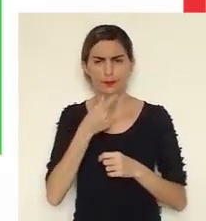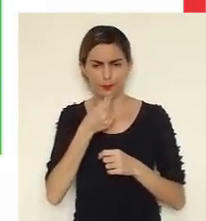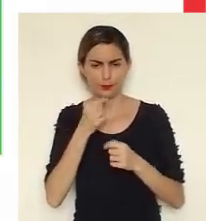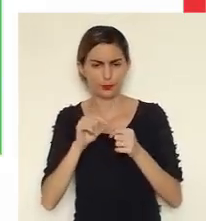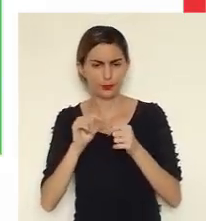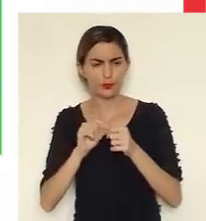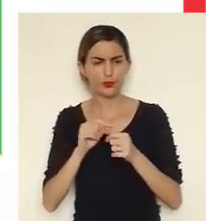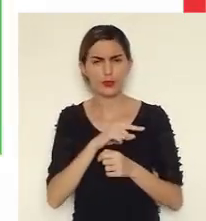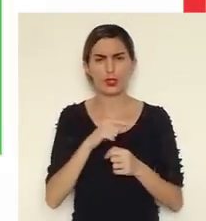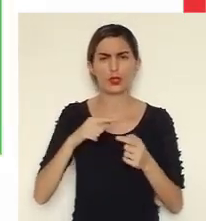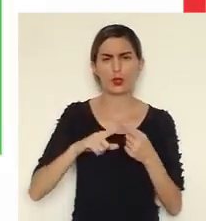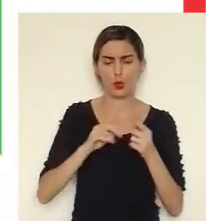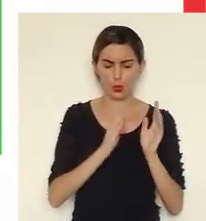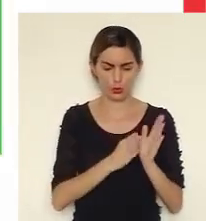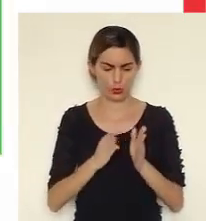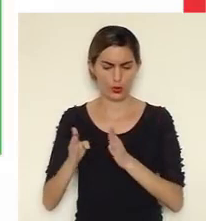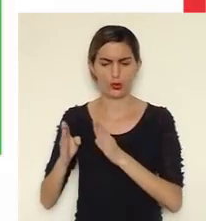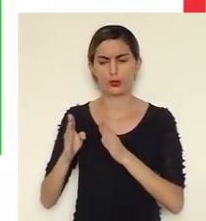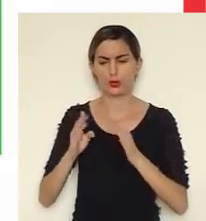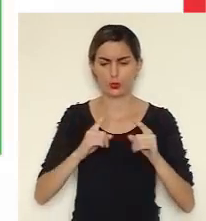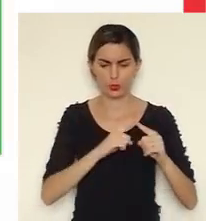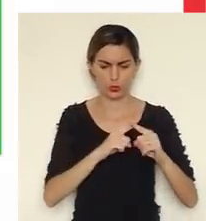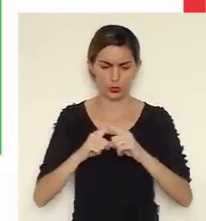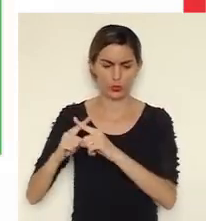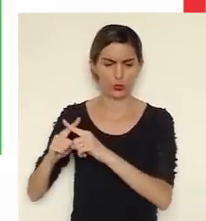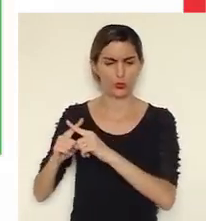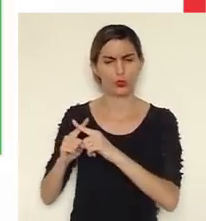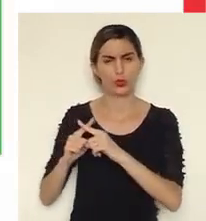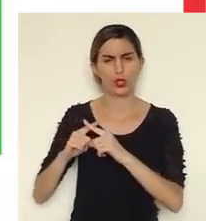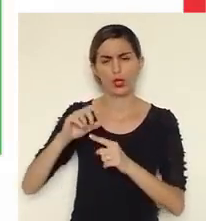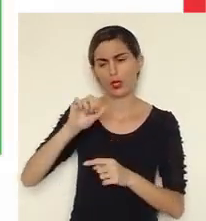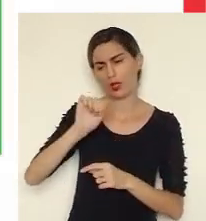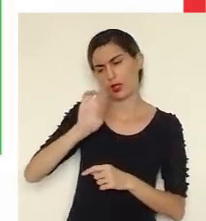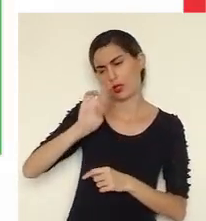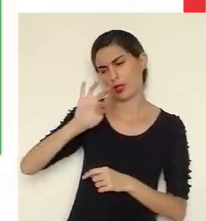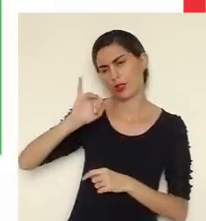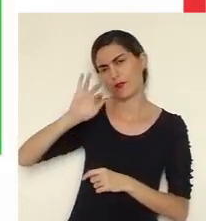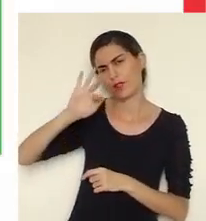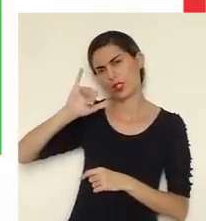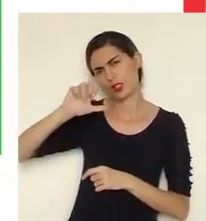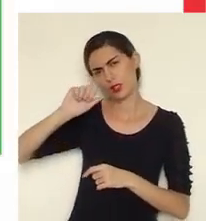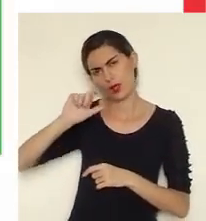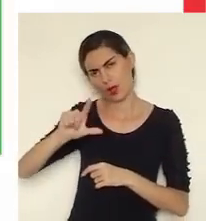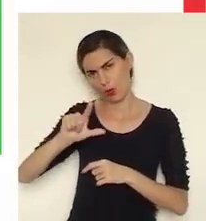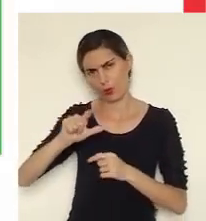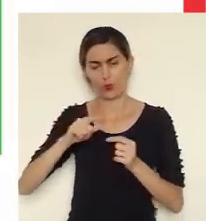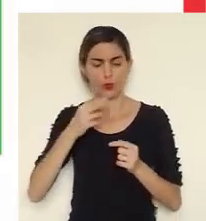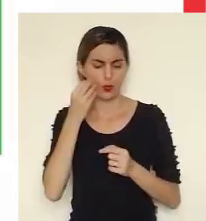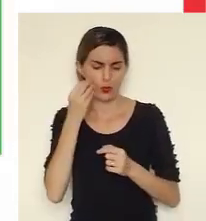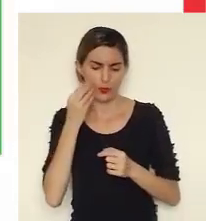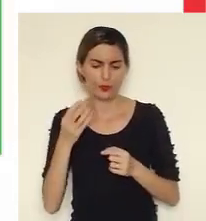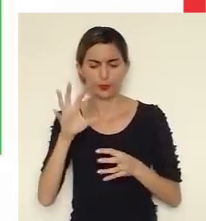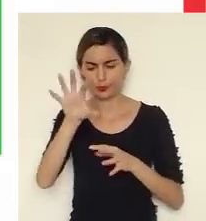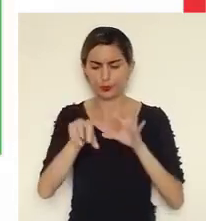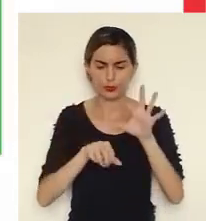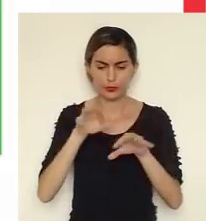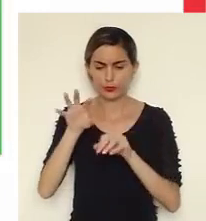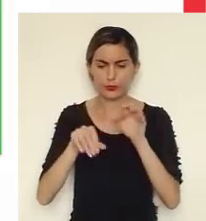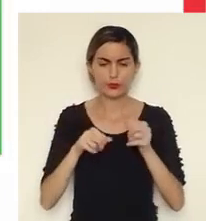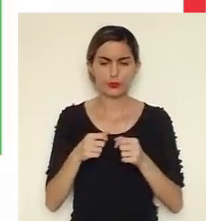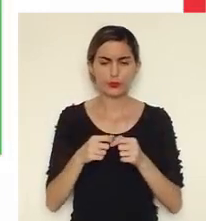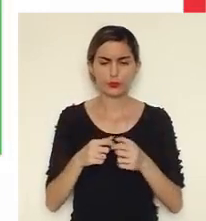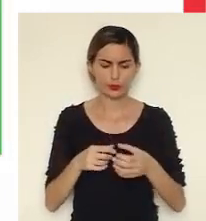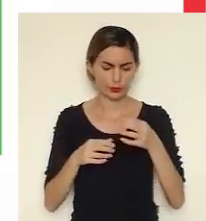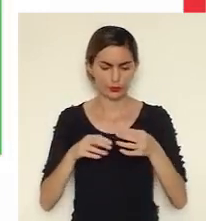Ele fazia uma polinização cruzada artificial. Ele